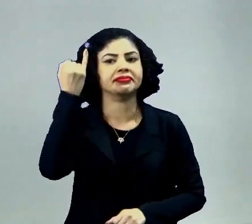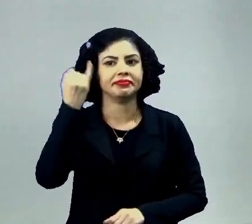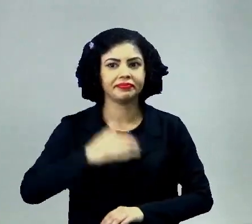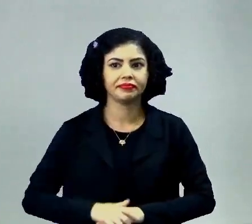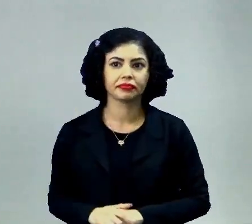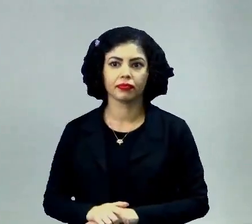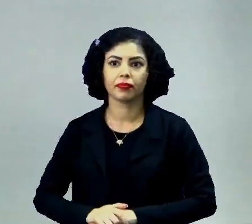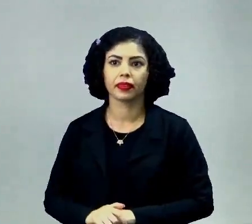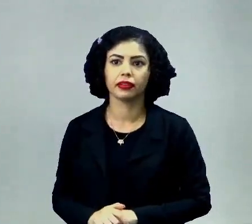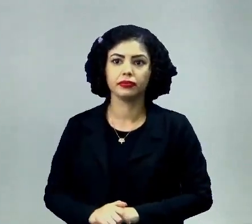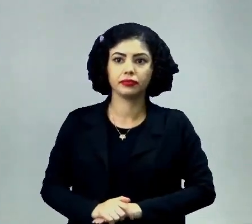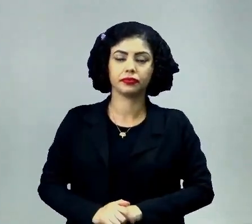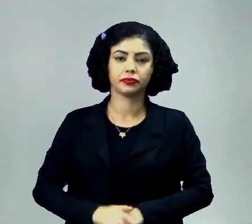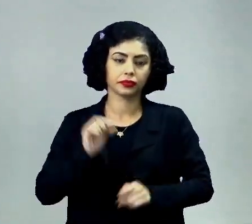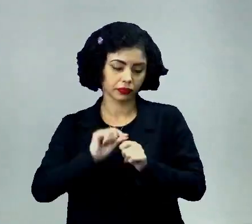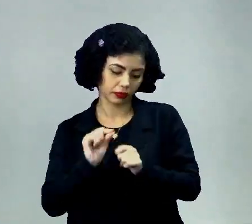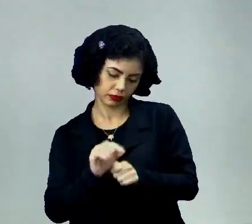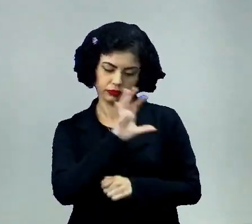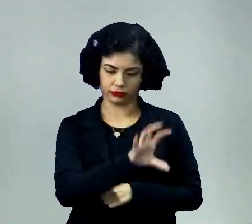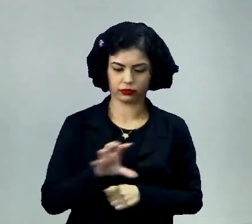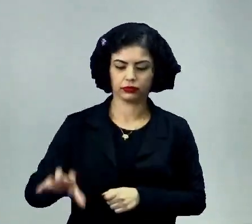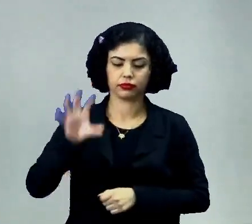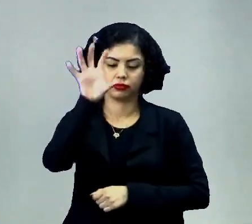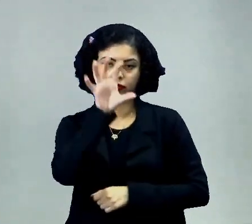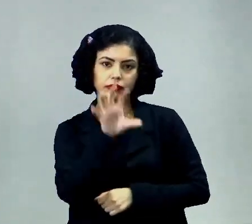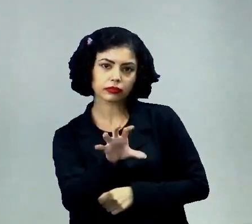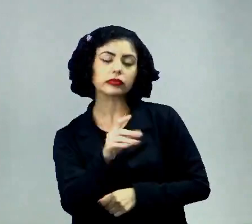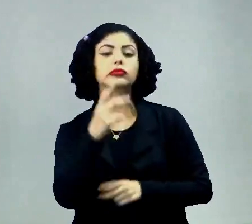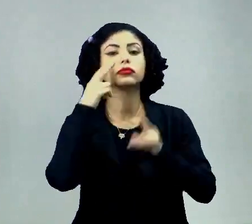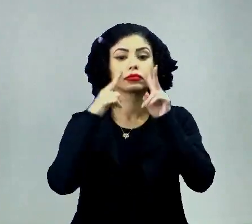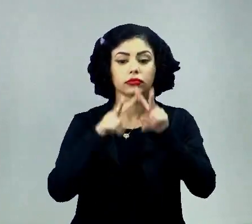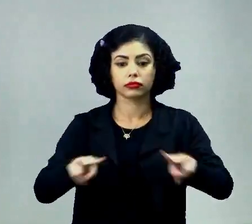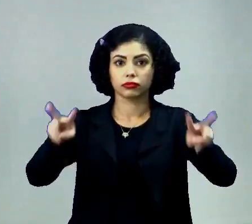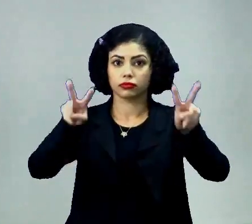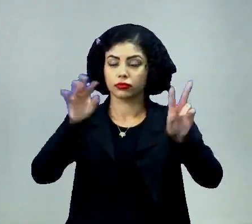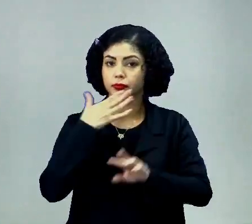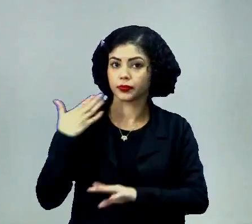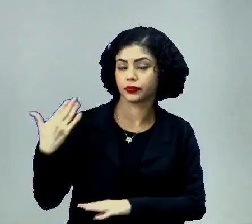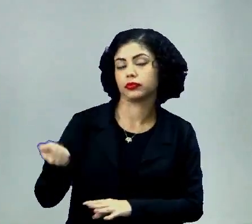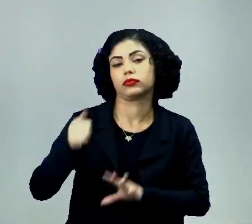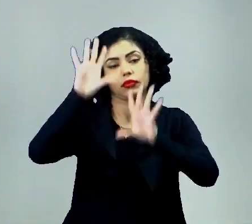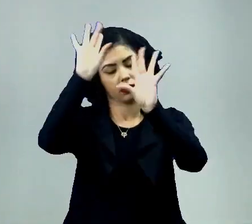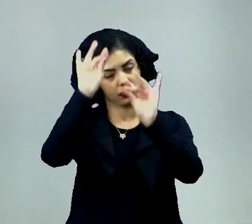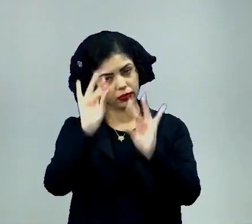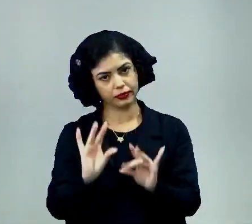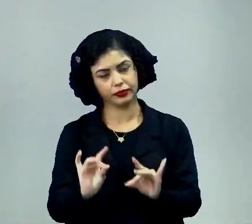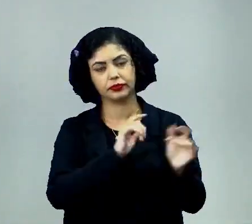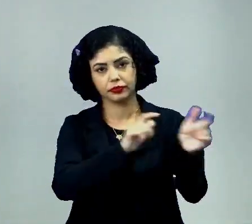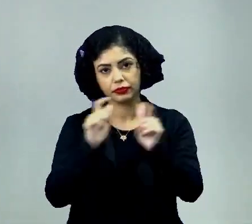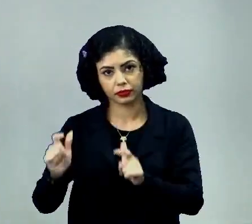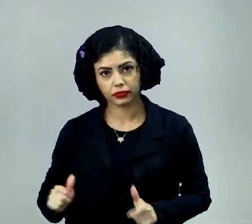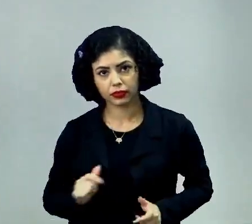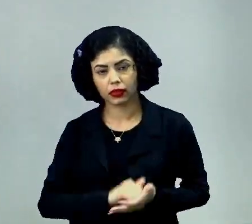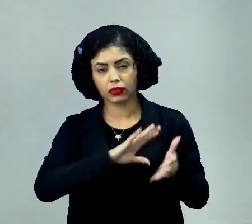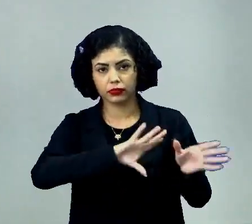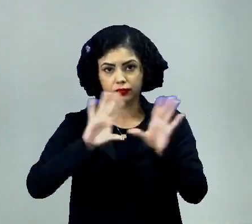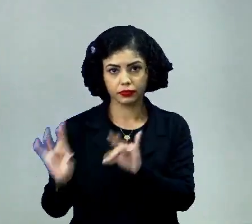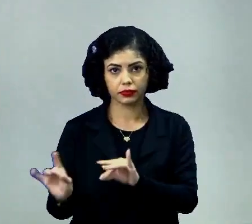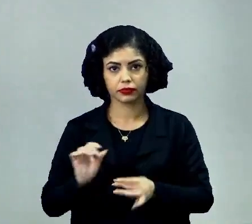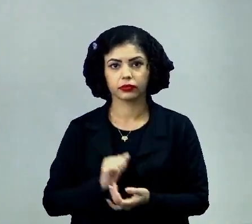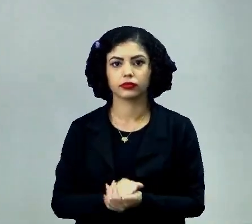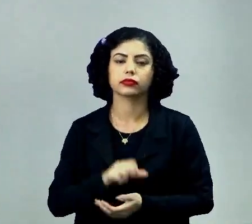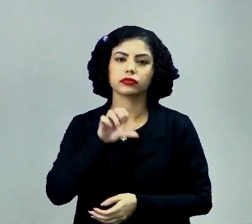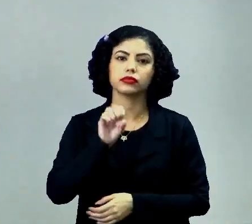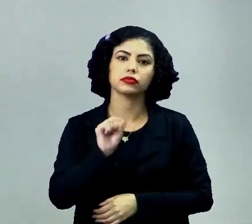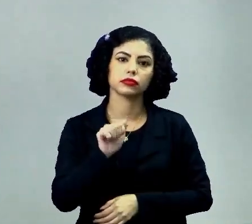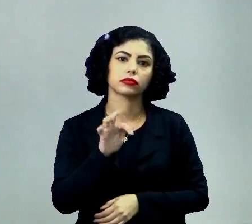super importantes na elaboração dos mapas, né? Porque é uma visão muito melhor e muito mais detalhada do espaço, né? Então, através dos